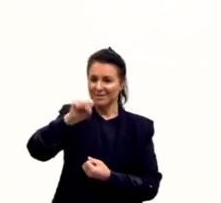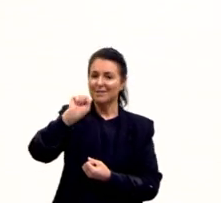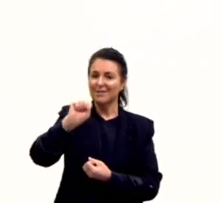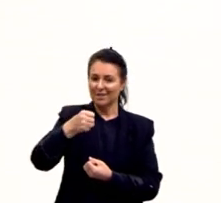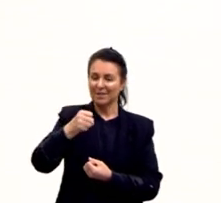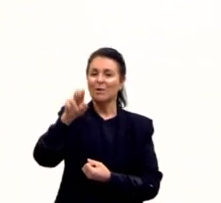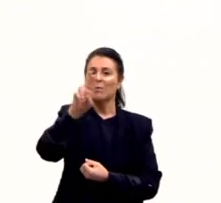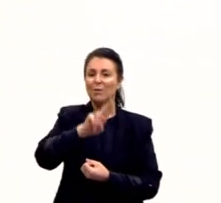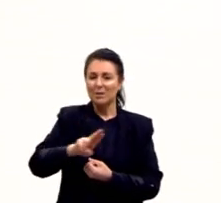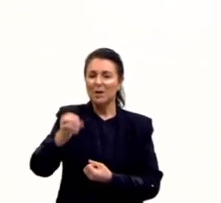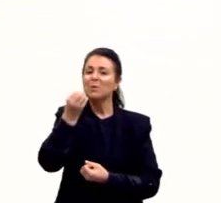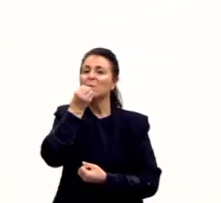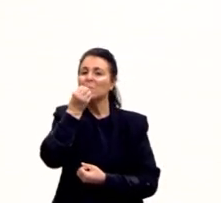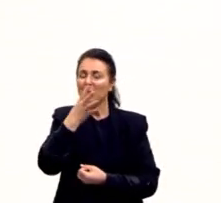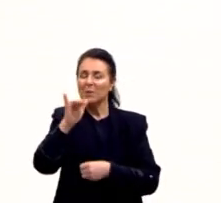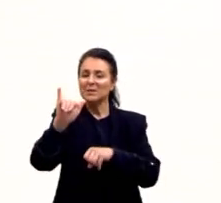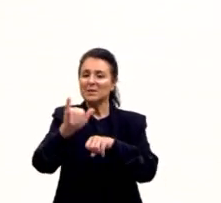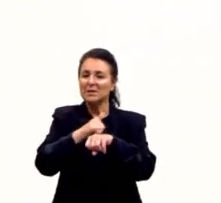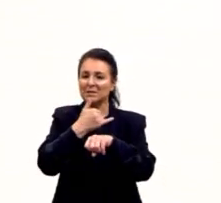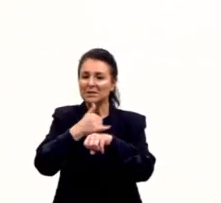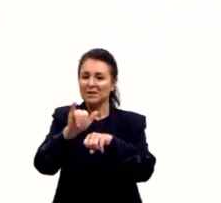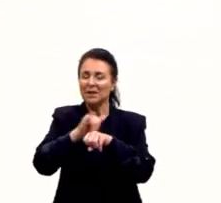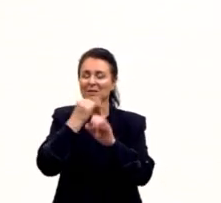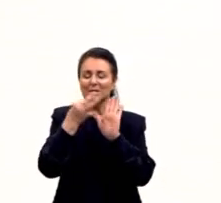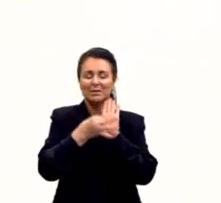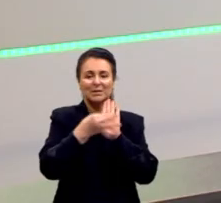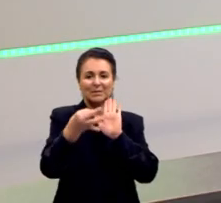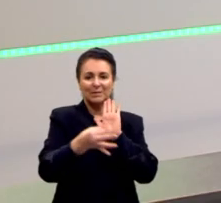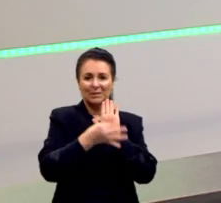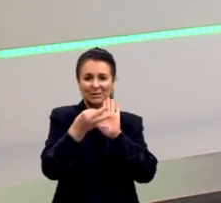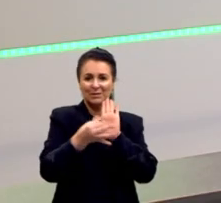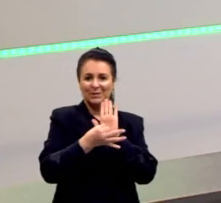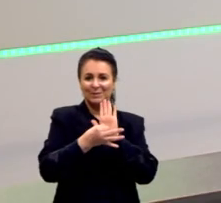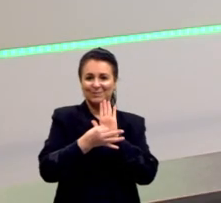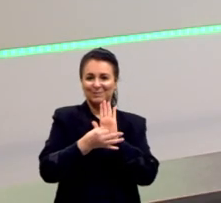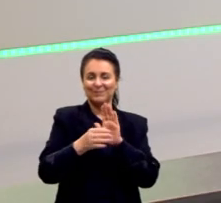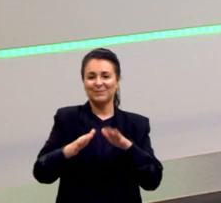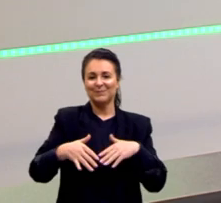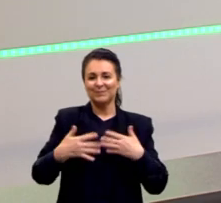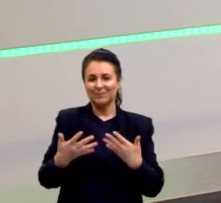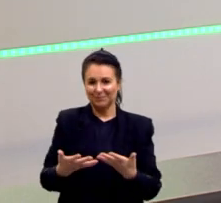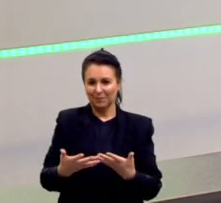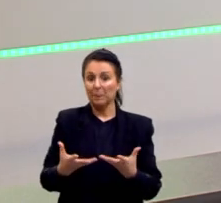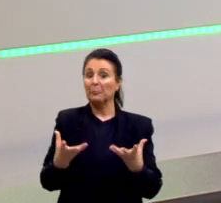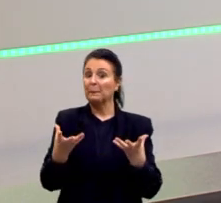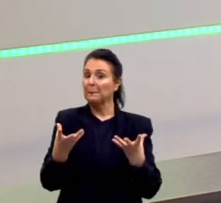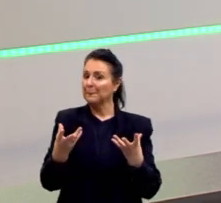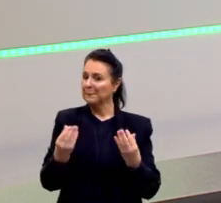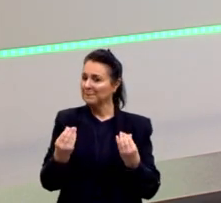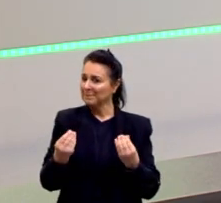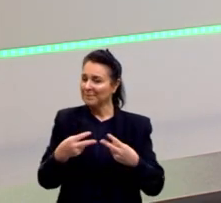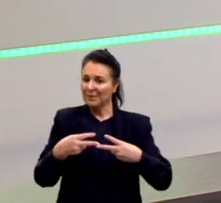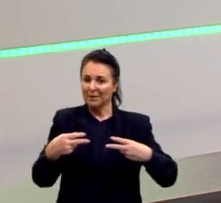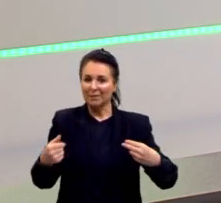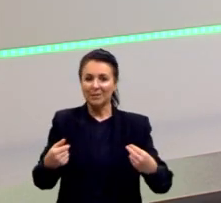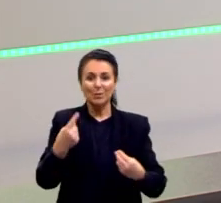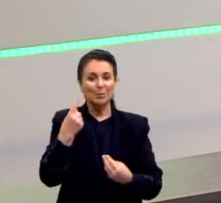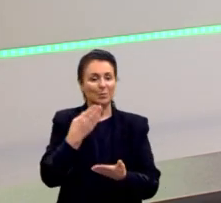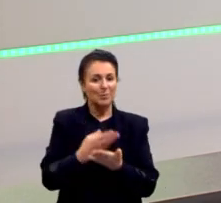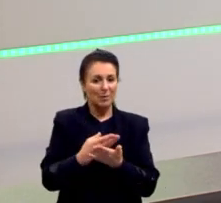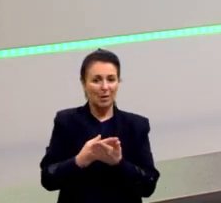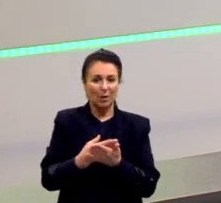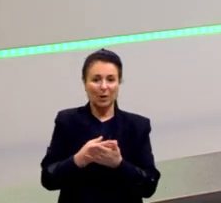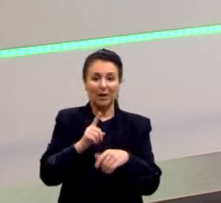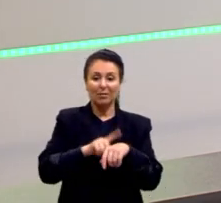boas estratégias de argumentação pessoal eu sei que é muita coisa né numa aula